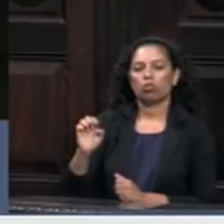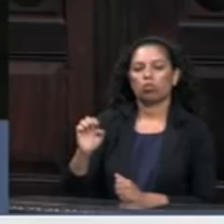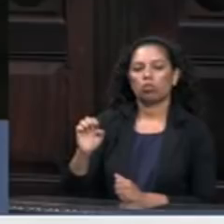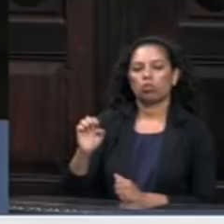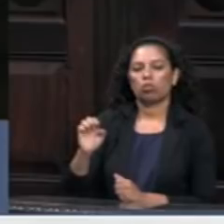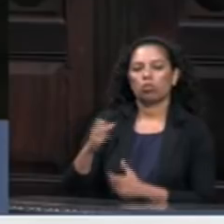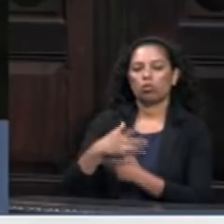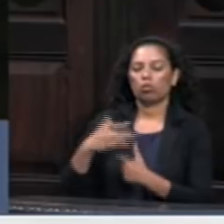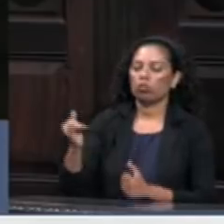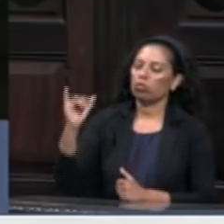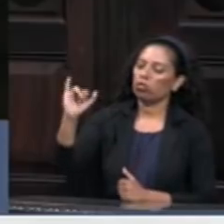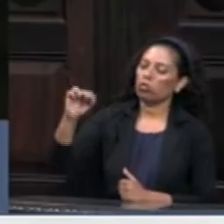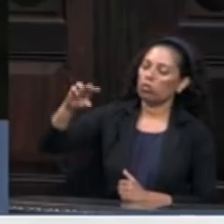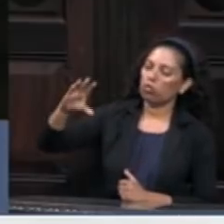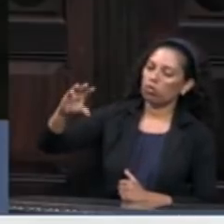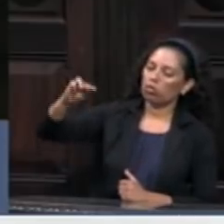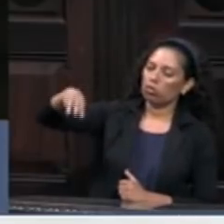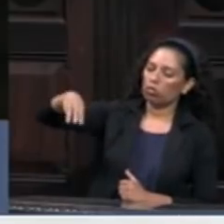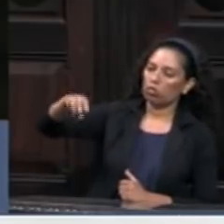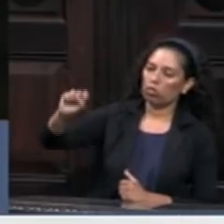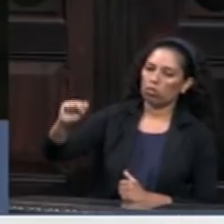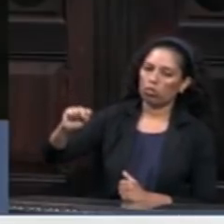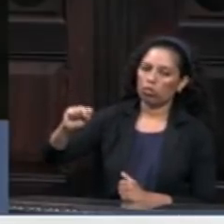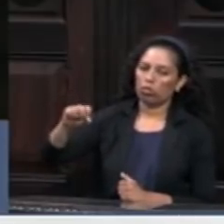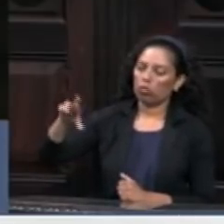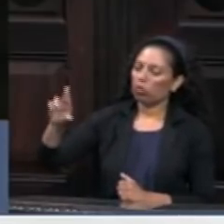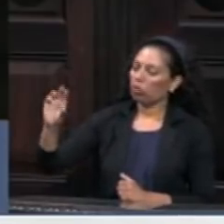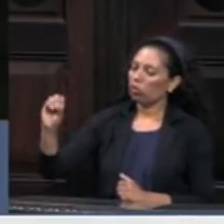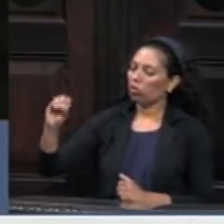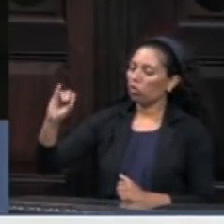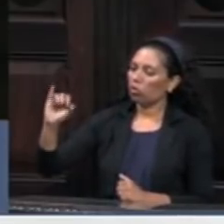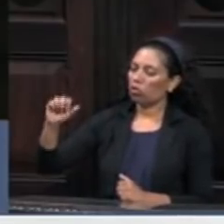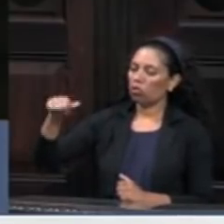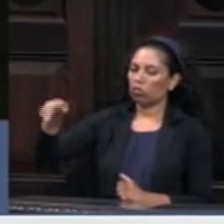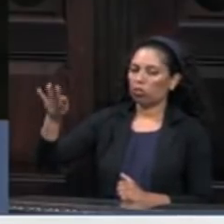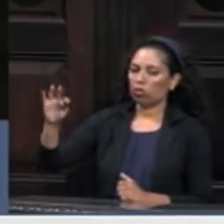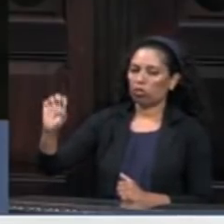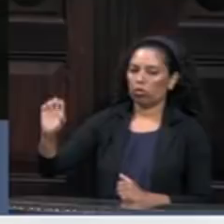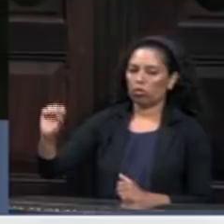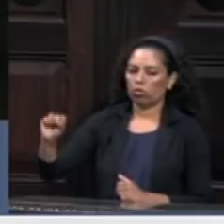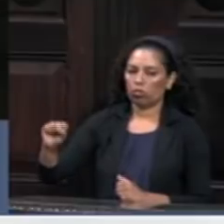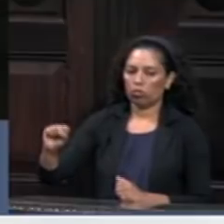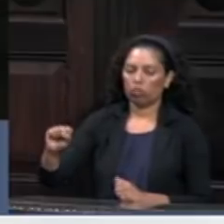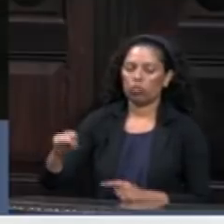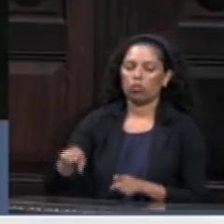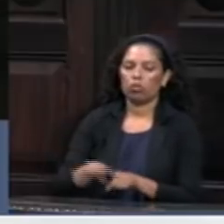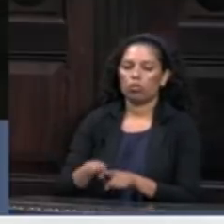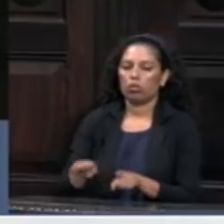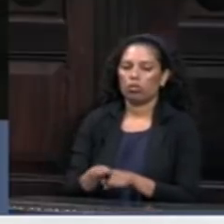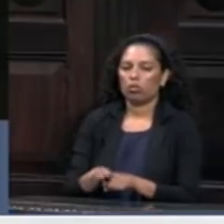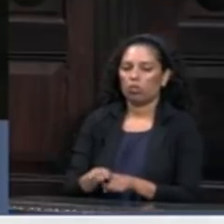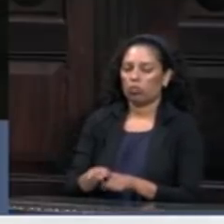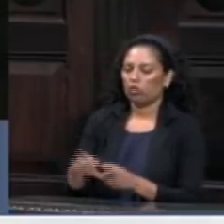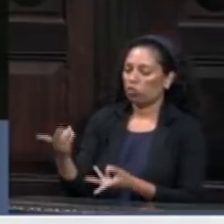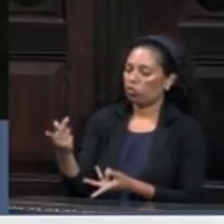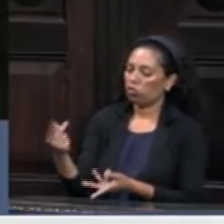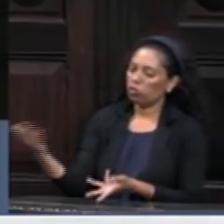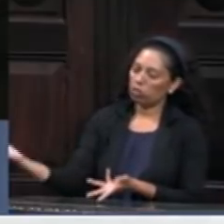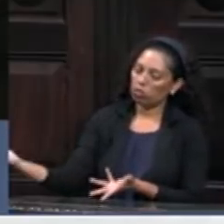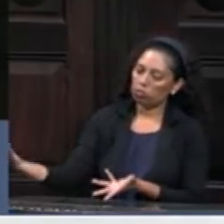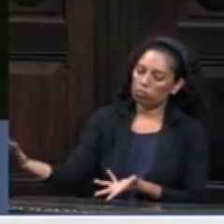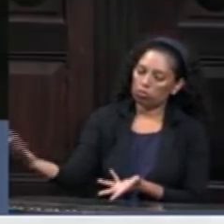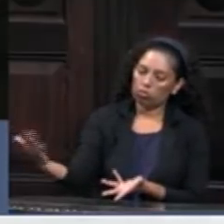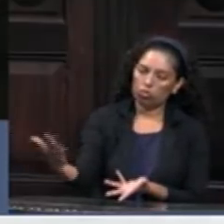de ICMS, de royalty participação especial e também de arrecadação